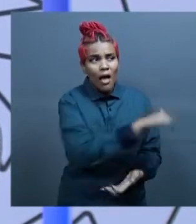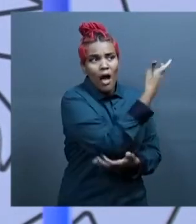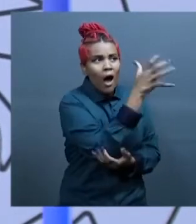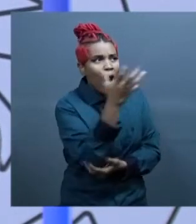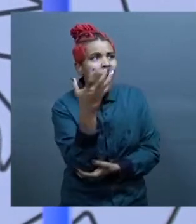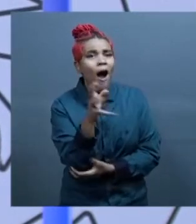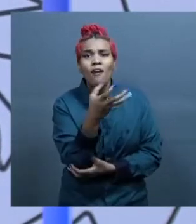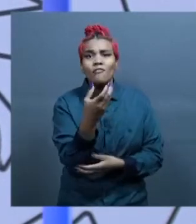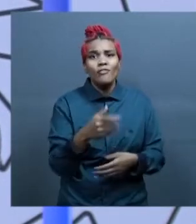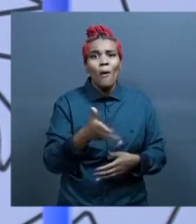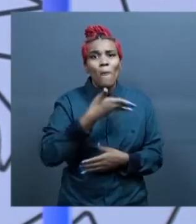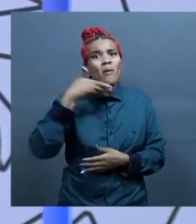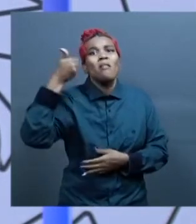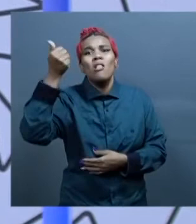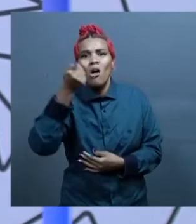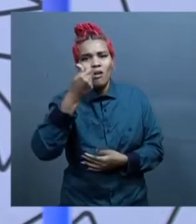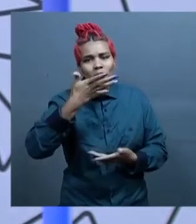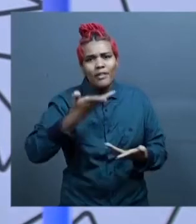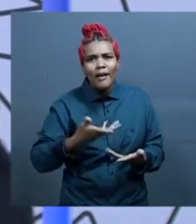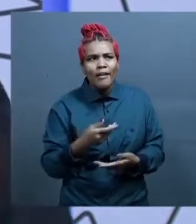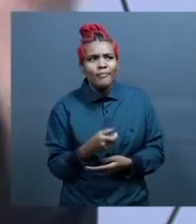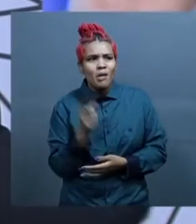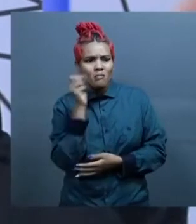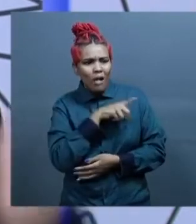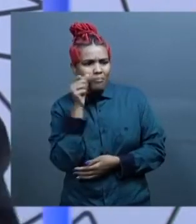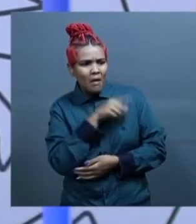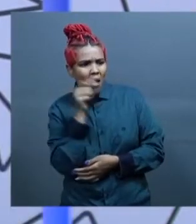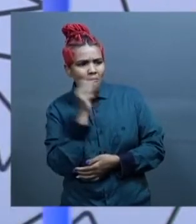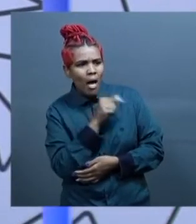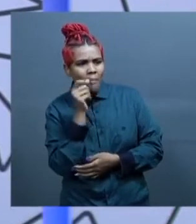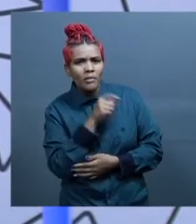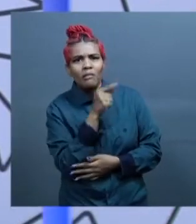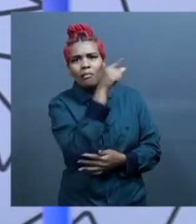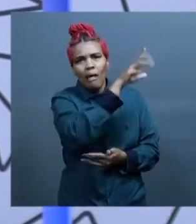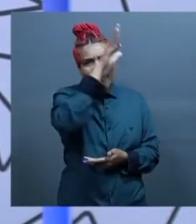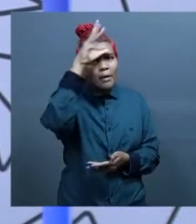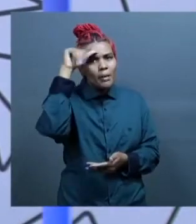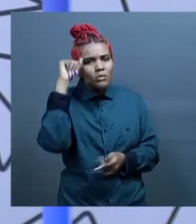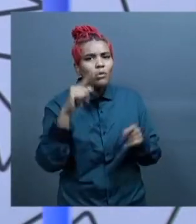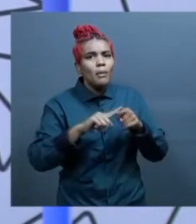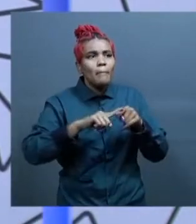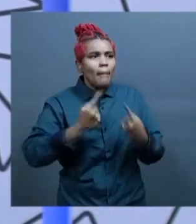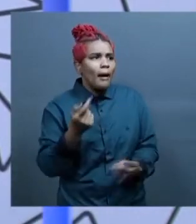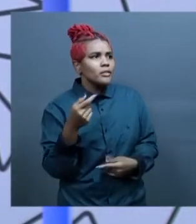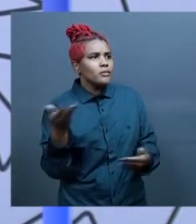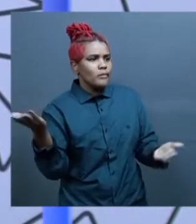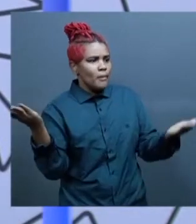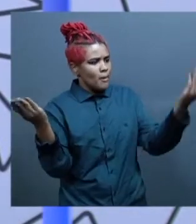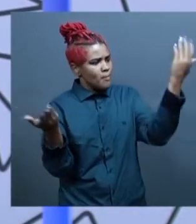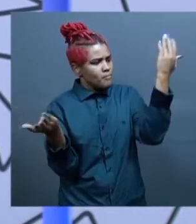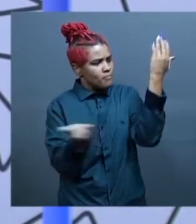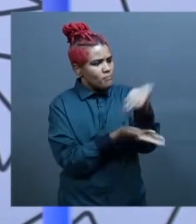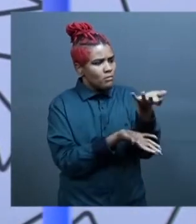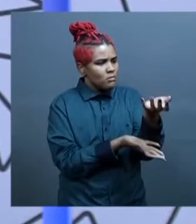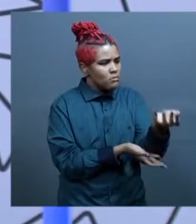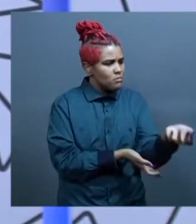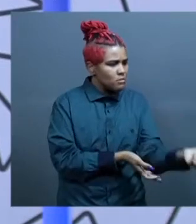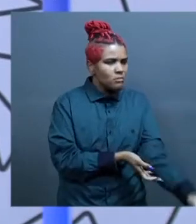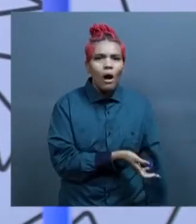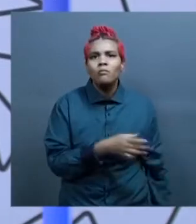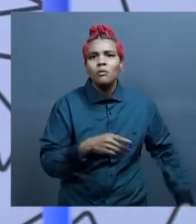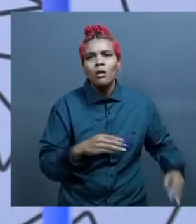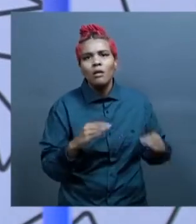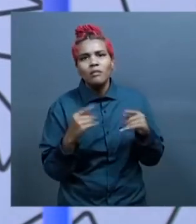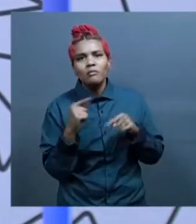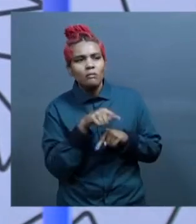de carbono que tem né nós criticamos o desmatamento da amazônia e de 40 na água na qual é a nossa casa nem falando das queimadas que